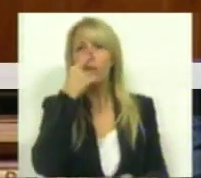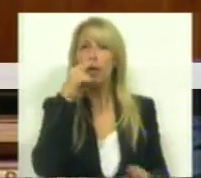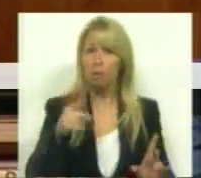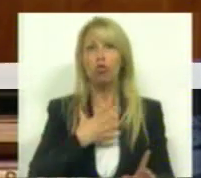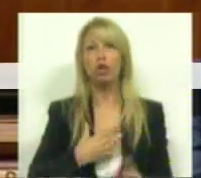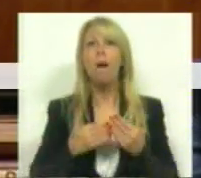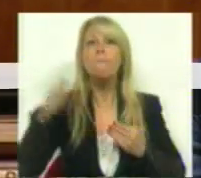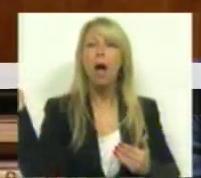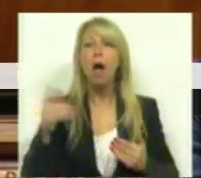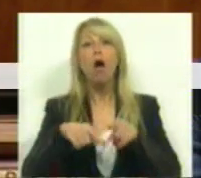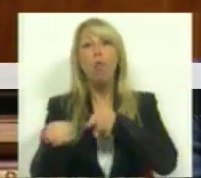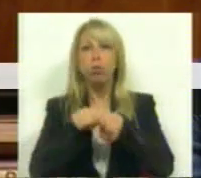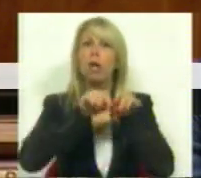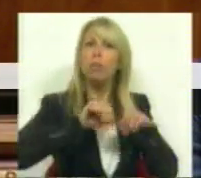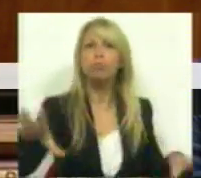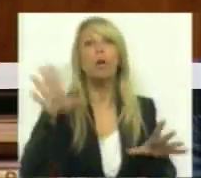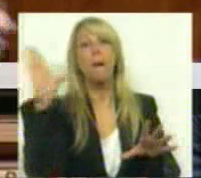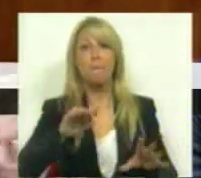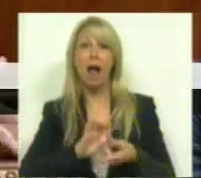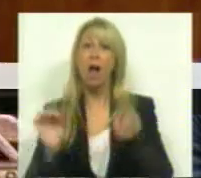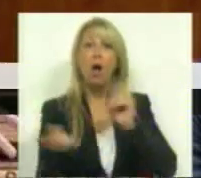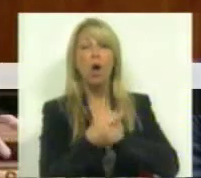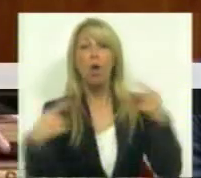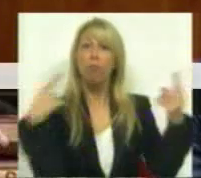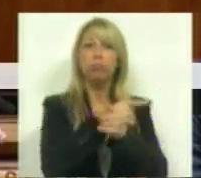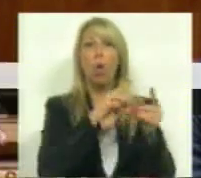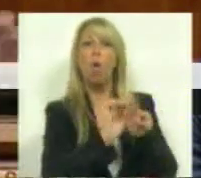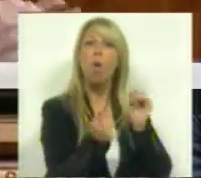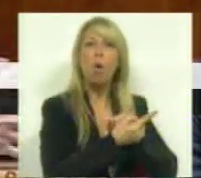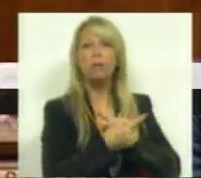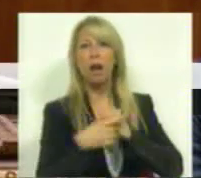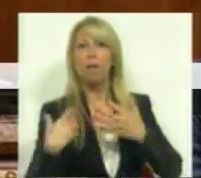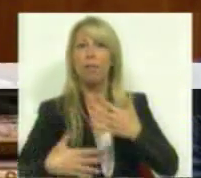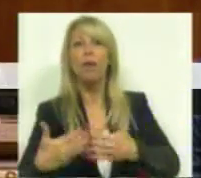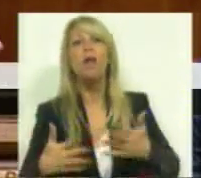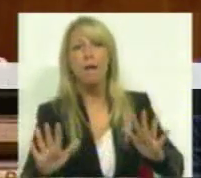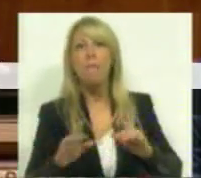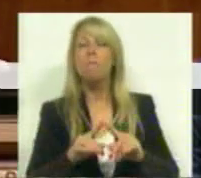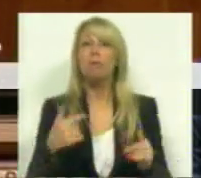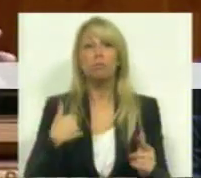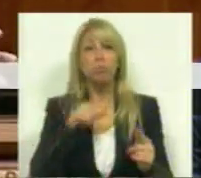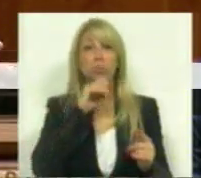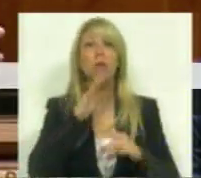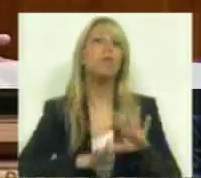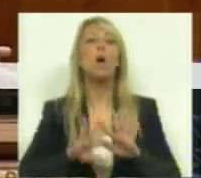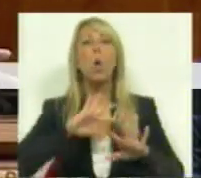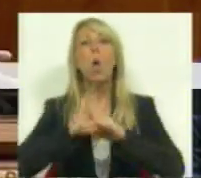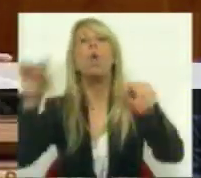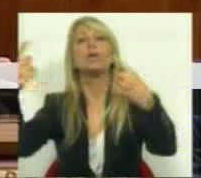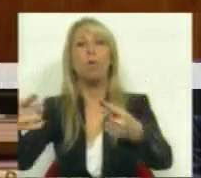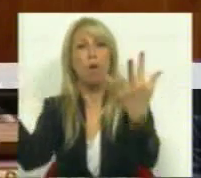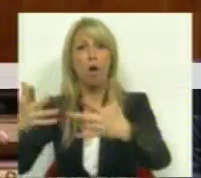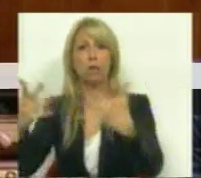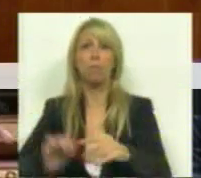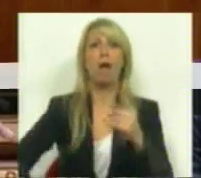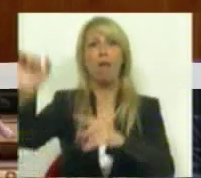ter políticas mais expansionistas e contracíclicas nesta altura, mas não o podemos fazer. Outra coisa, Sr. Deputado, é o Orçamento da União Europeia, porque o Orçamento da União